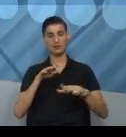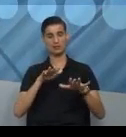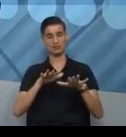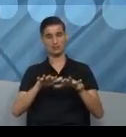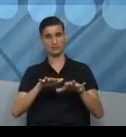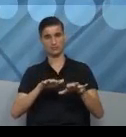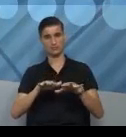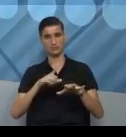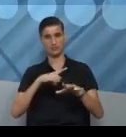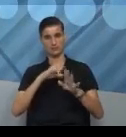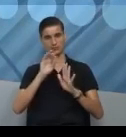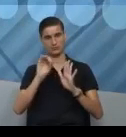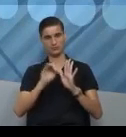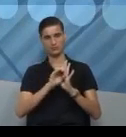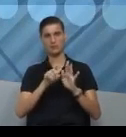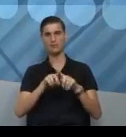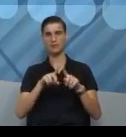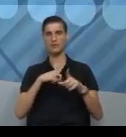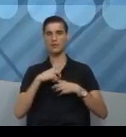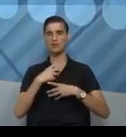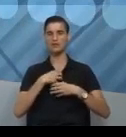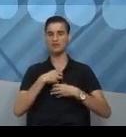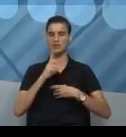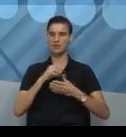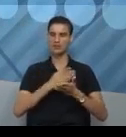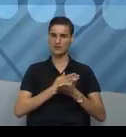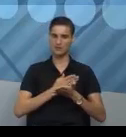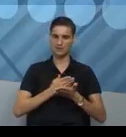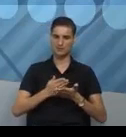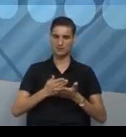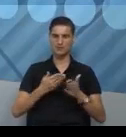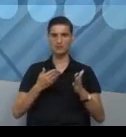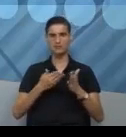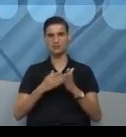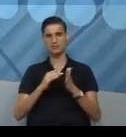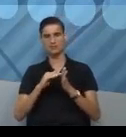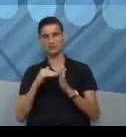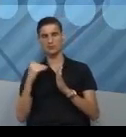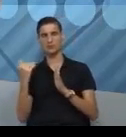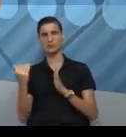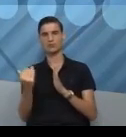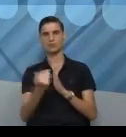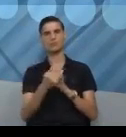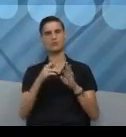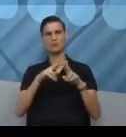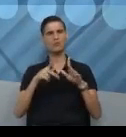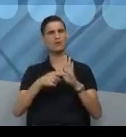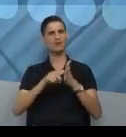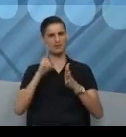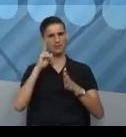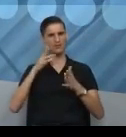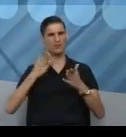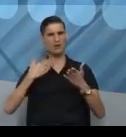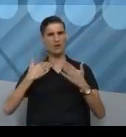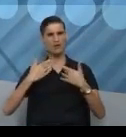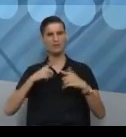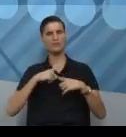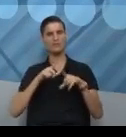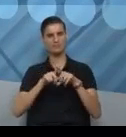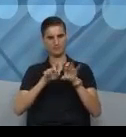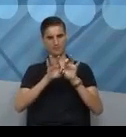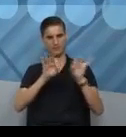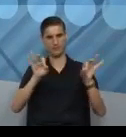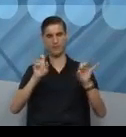modela e nós temos algumas condições iniciais e de contorno, igual nós tínhamos na equação do calor. E a